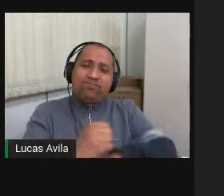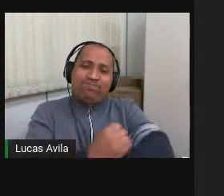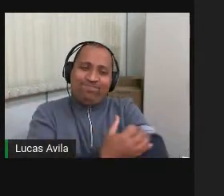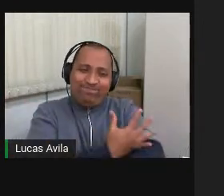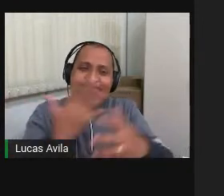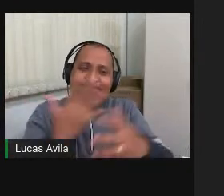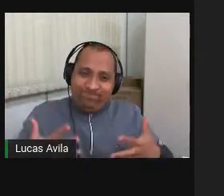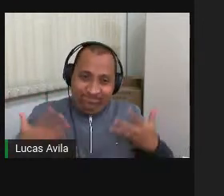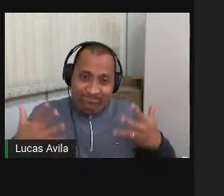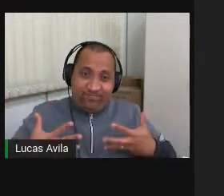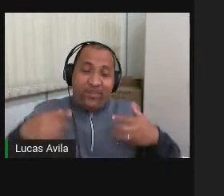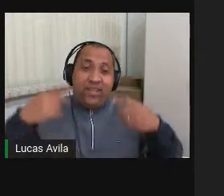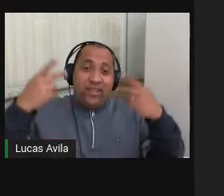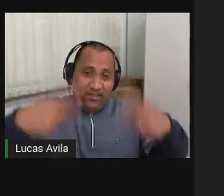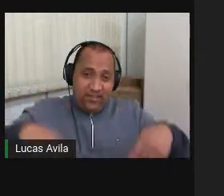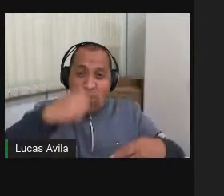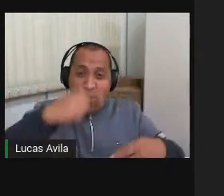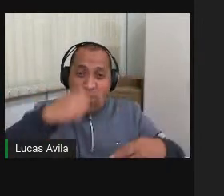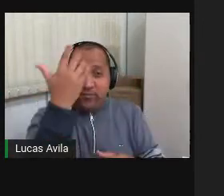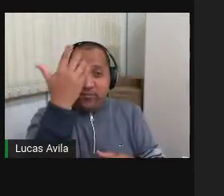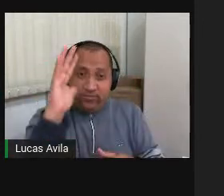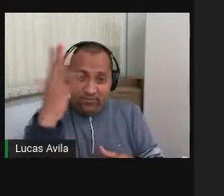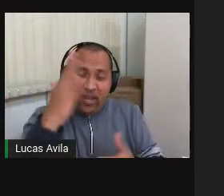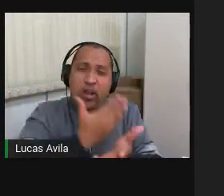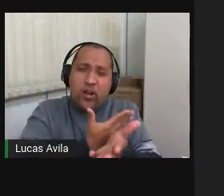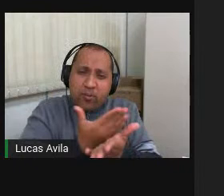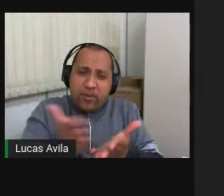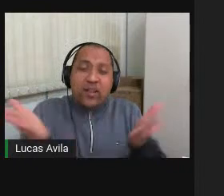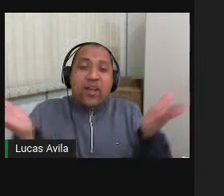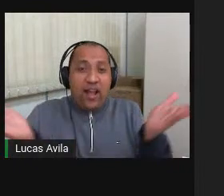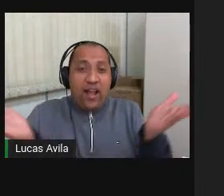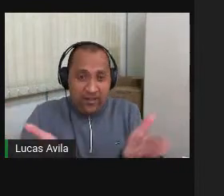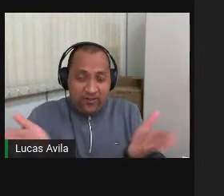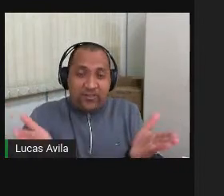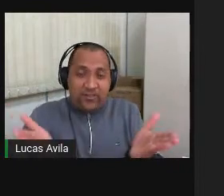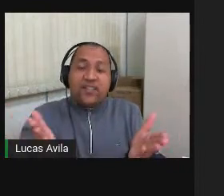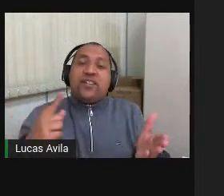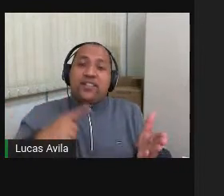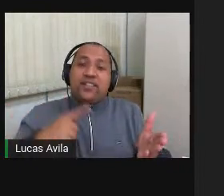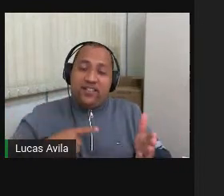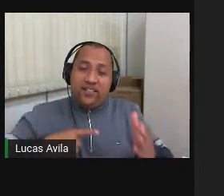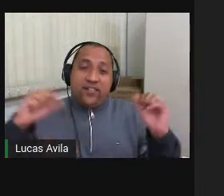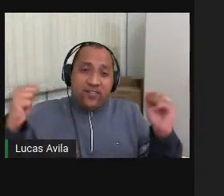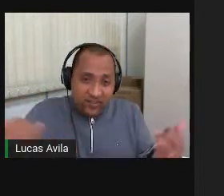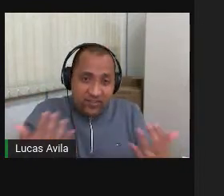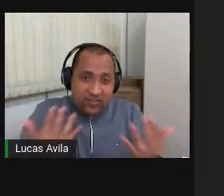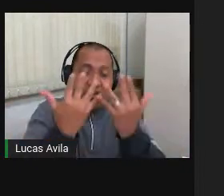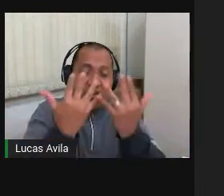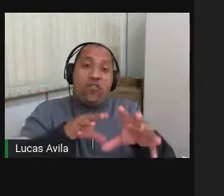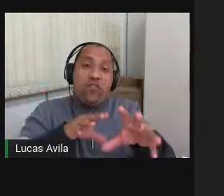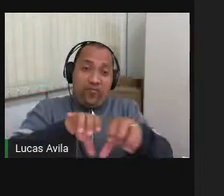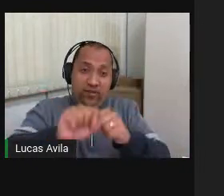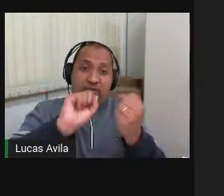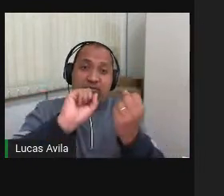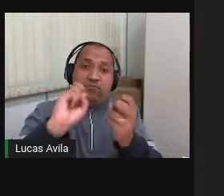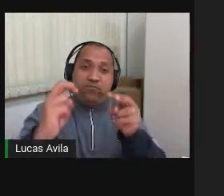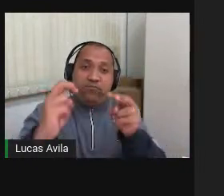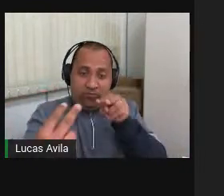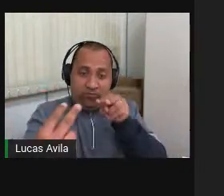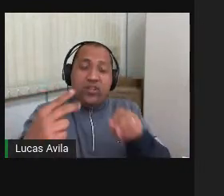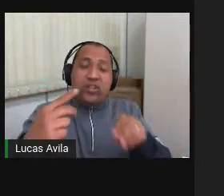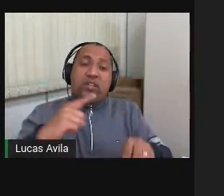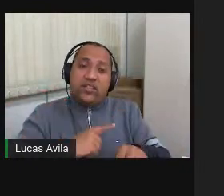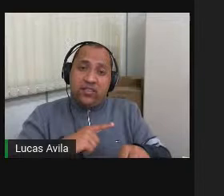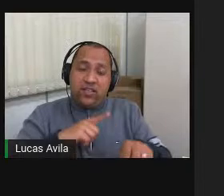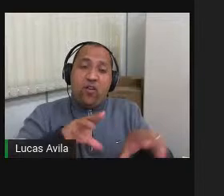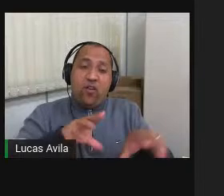a Universidade Federal do Pampa inicia neste momento a sessão solene de colação de grau virtual dos concludentes